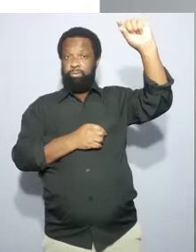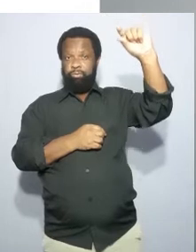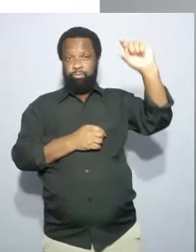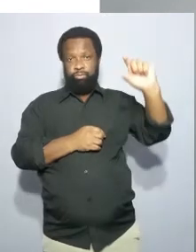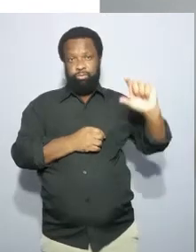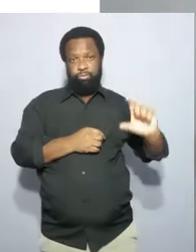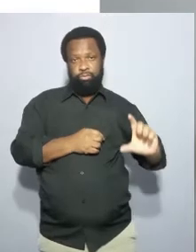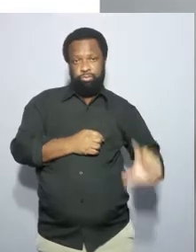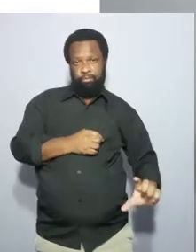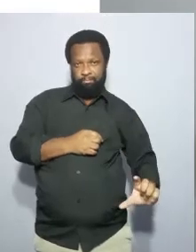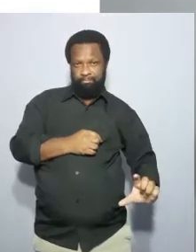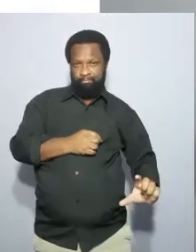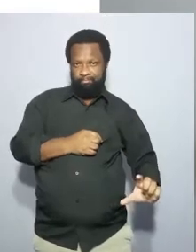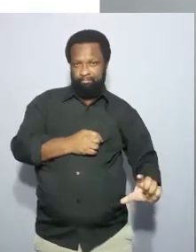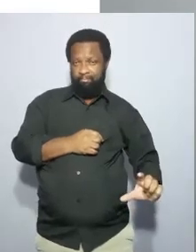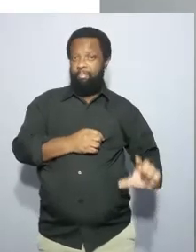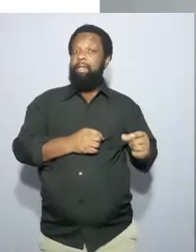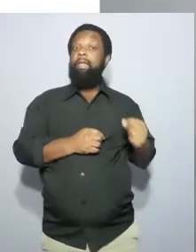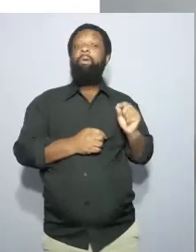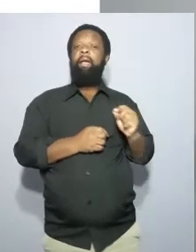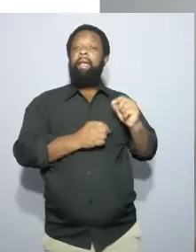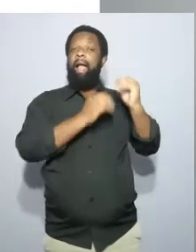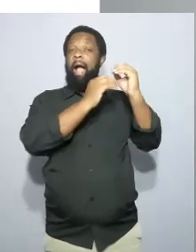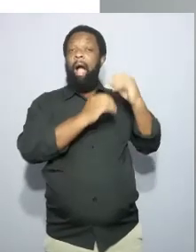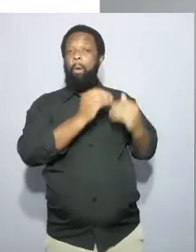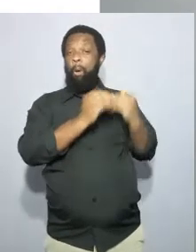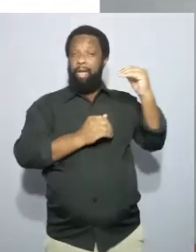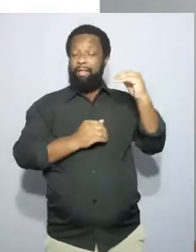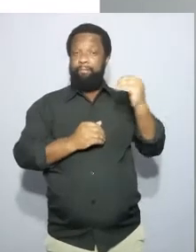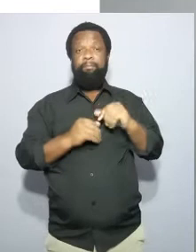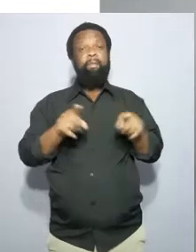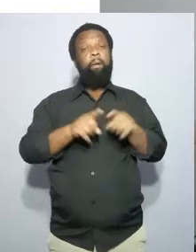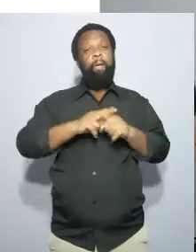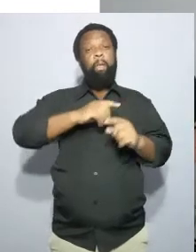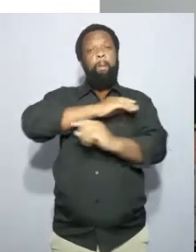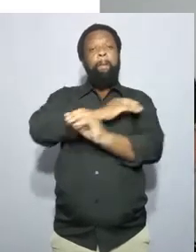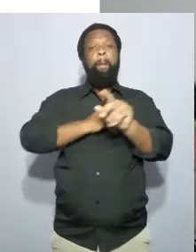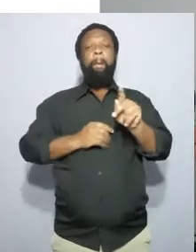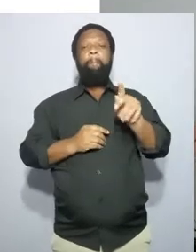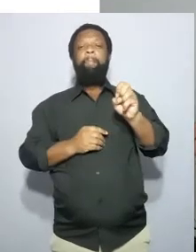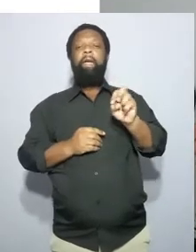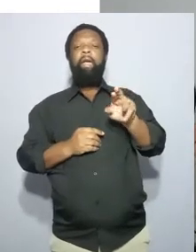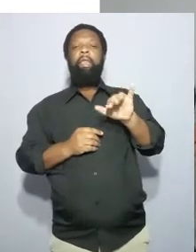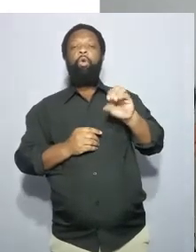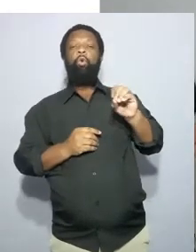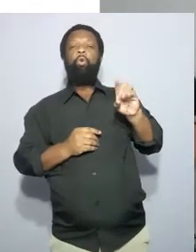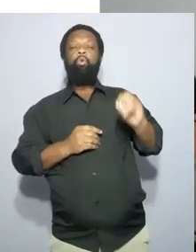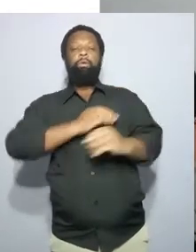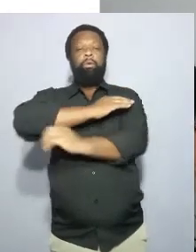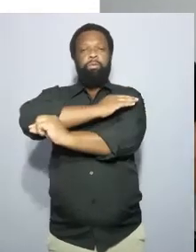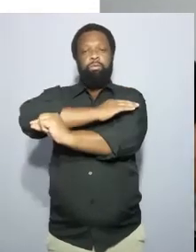Então, de cima para baixo, ele está aumentando. E ao longo de um período, o raio